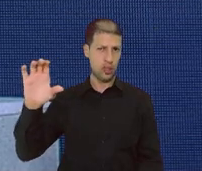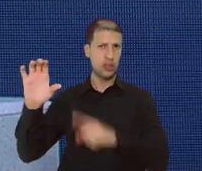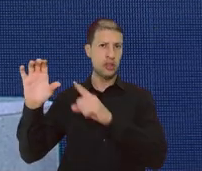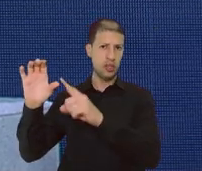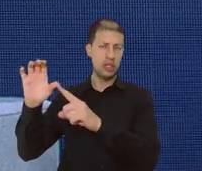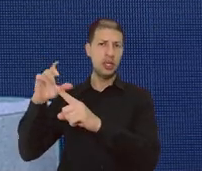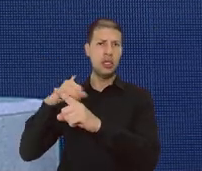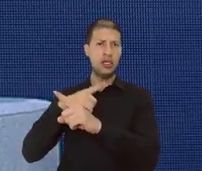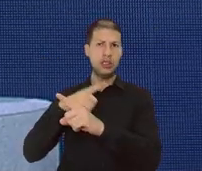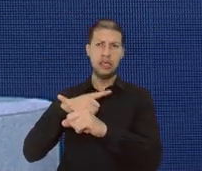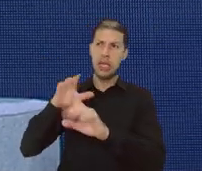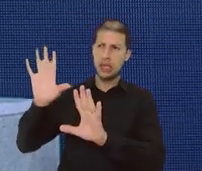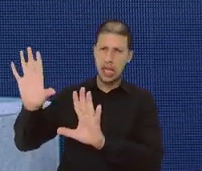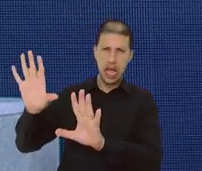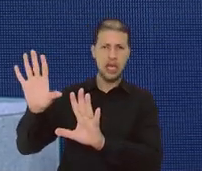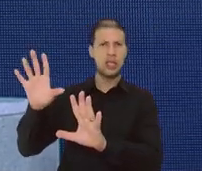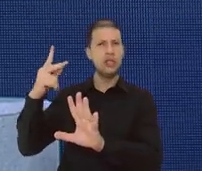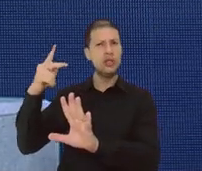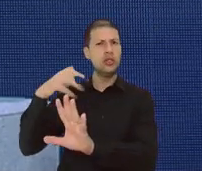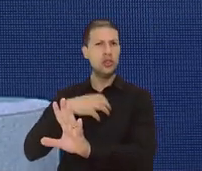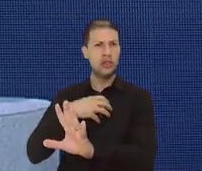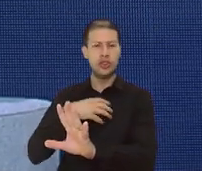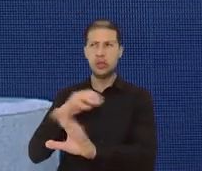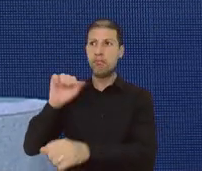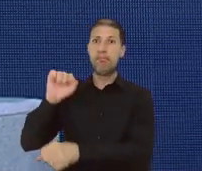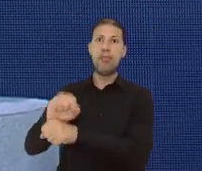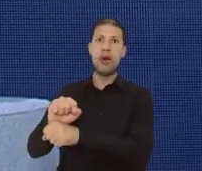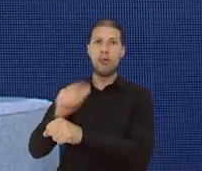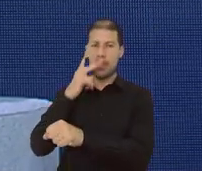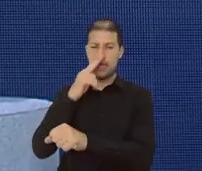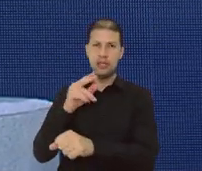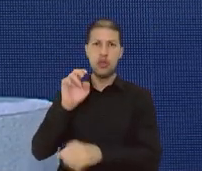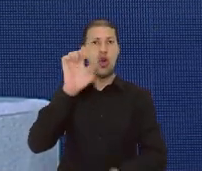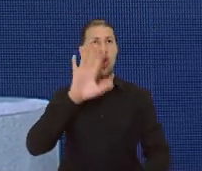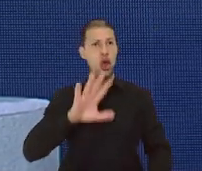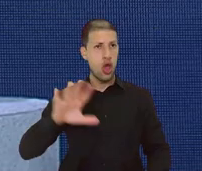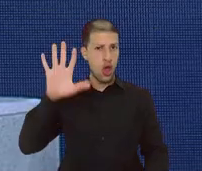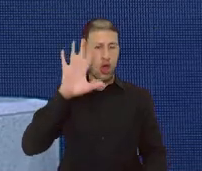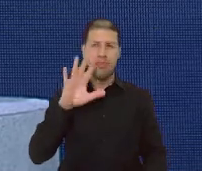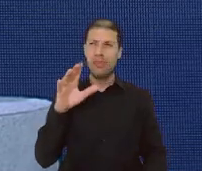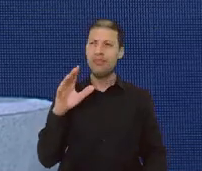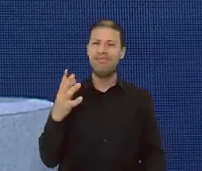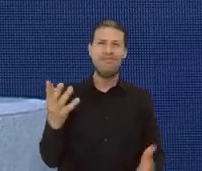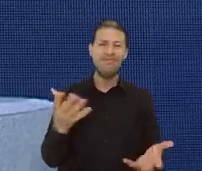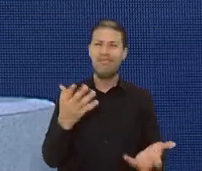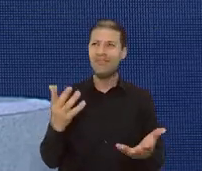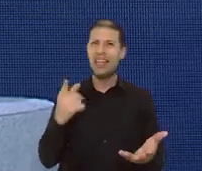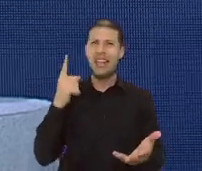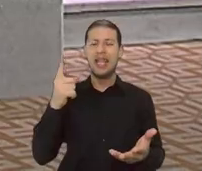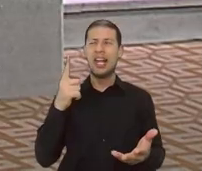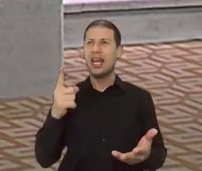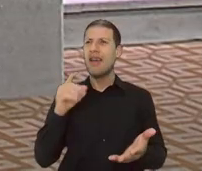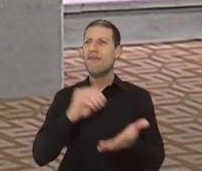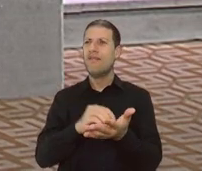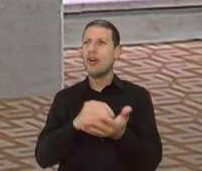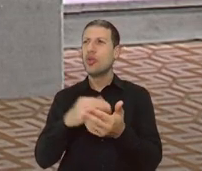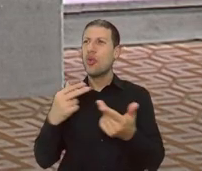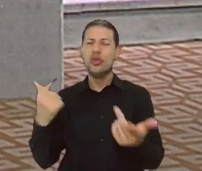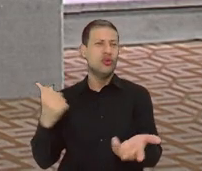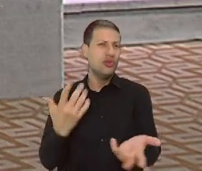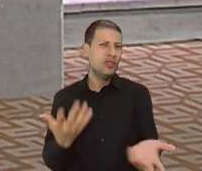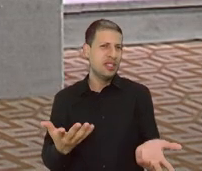dinâmicas e deu Uma segurada grande Europa seja não tem tantas ineficiências dentro daquele setor onde você tem essas